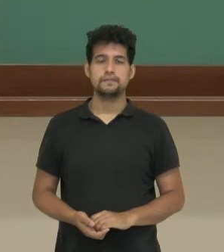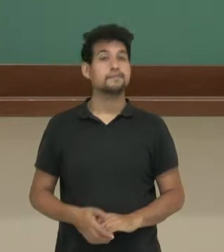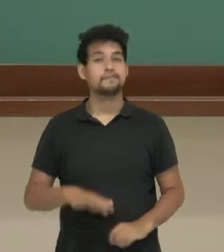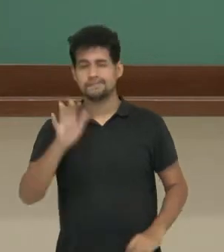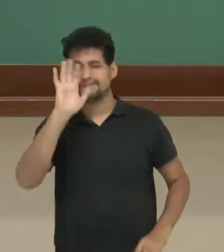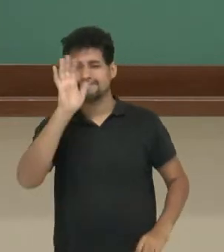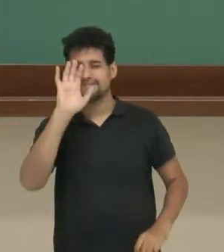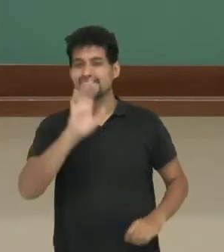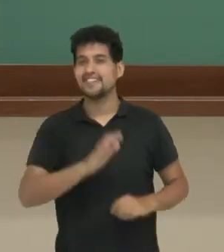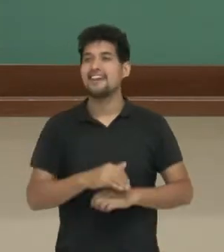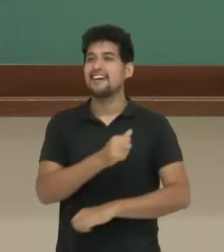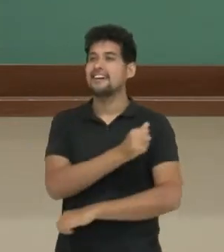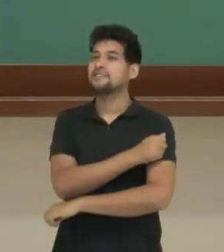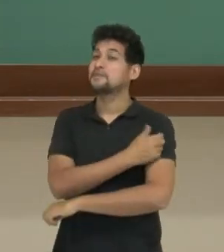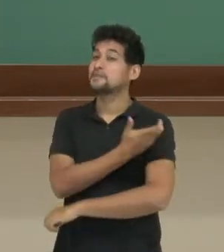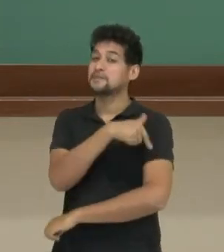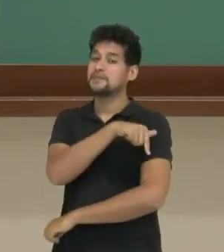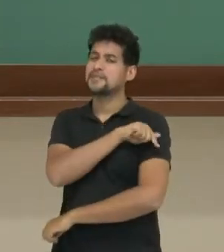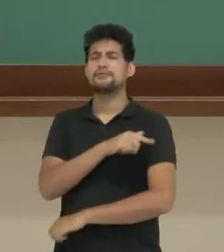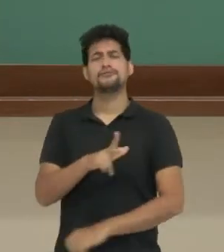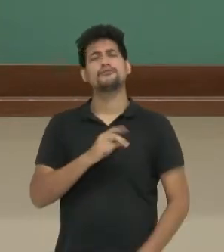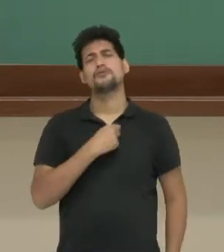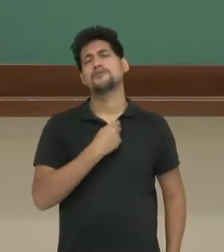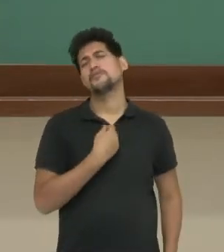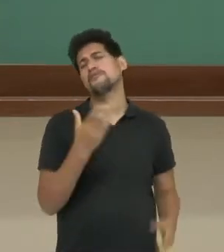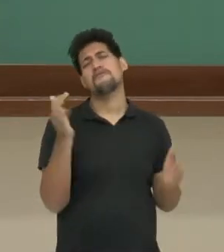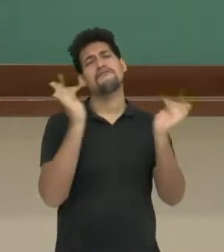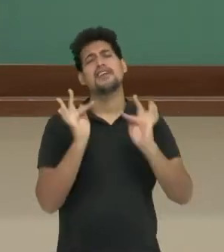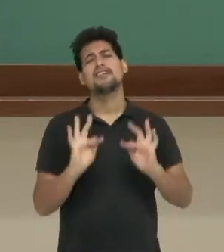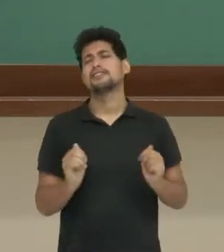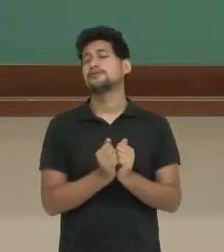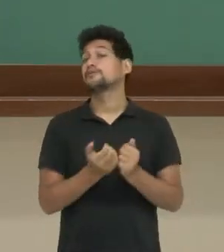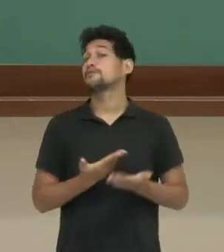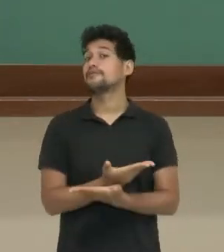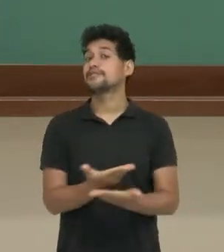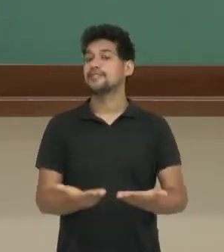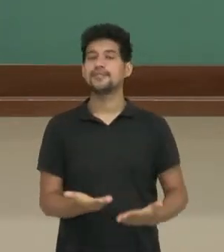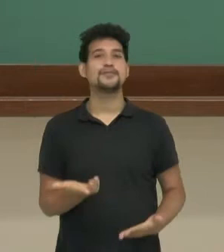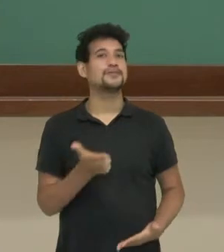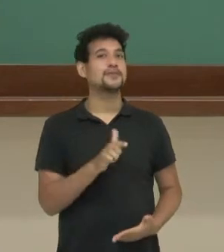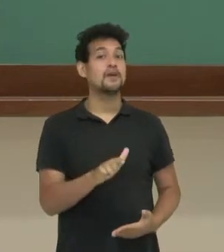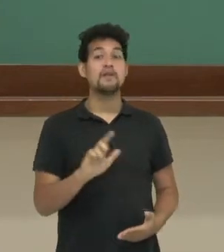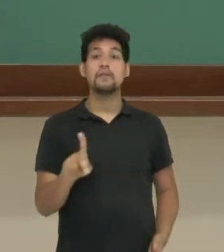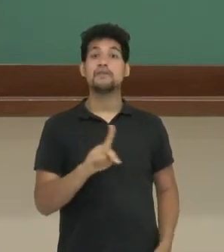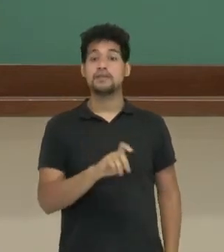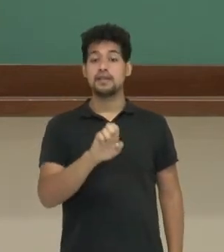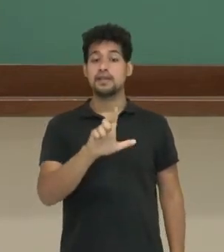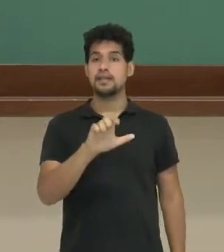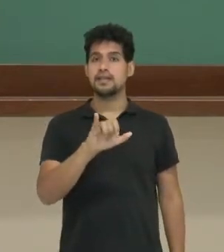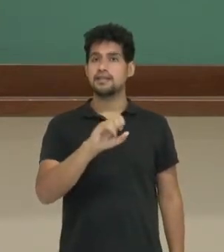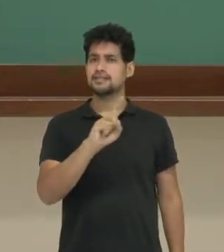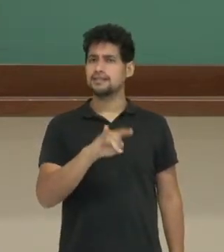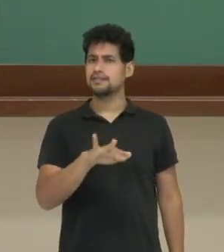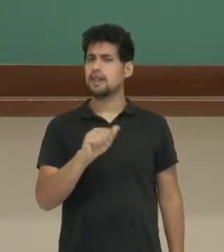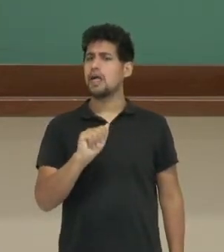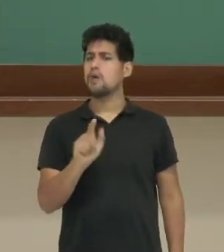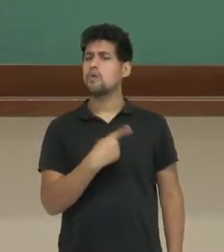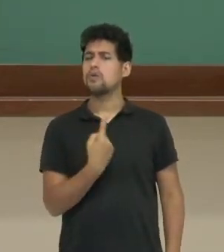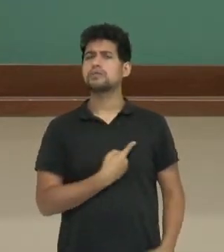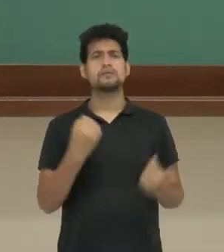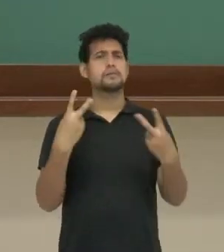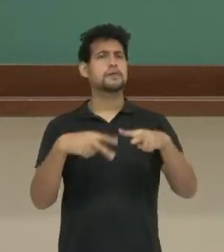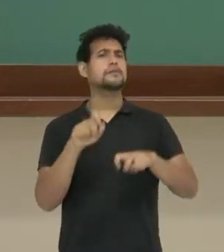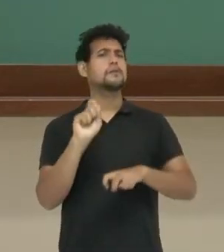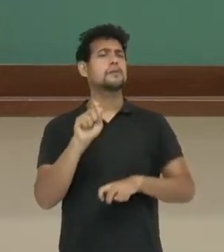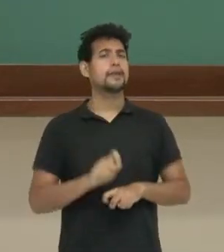Olá, queridos alunos do 7º ano, que alegria estar aqui com você novamente, professora Elisângela, e hoje nós vamos